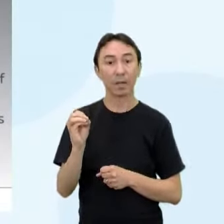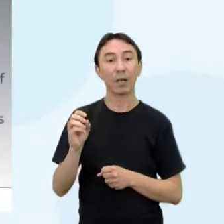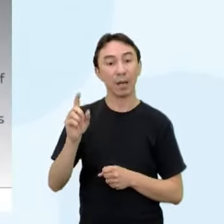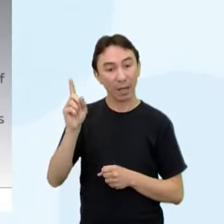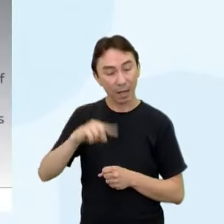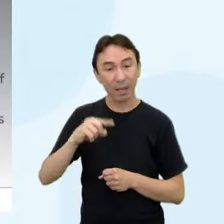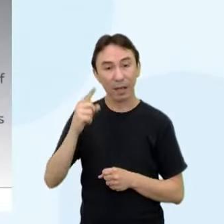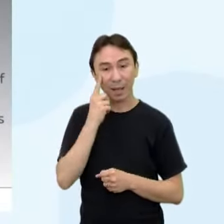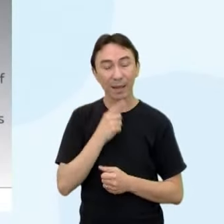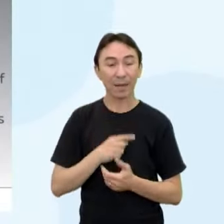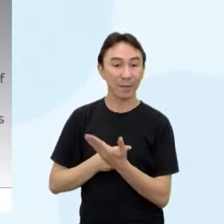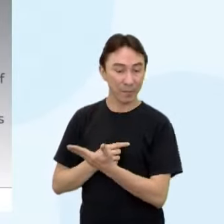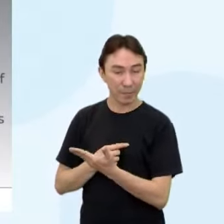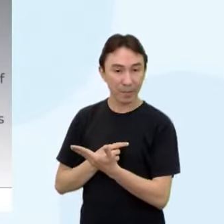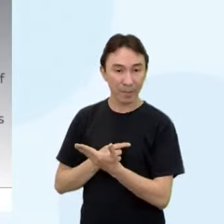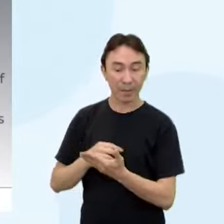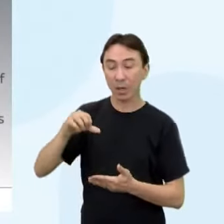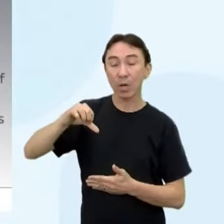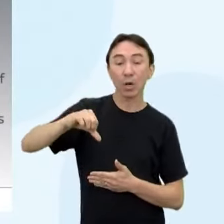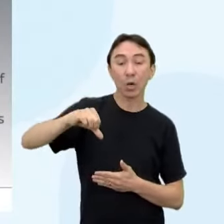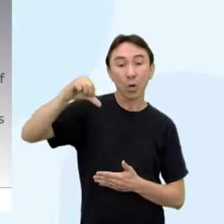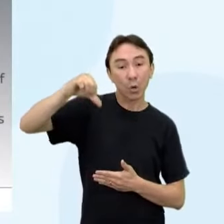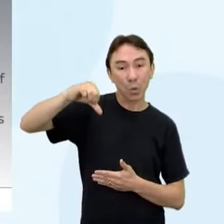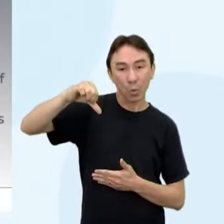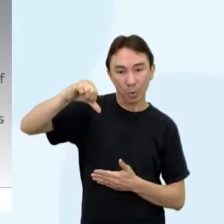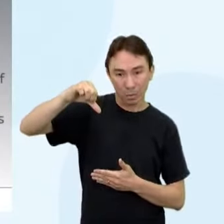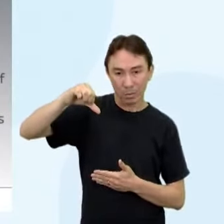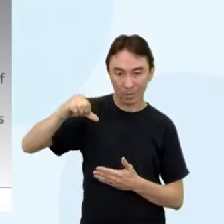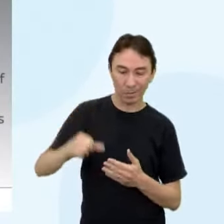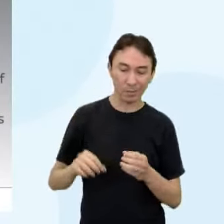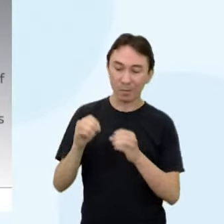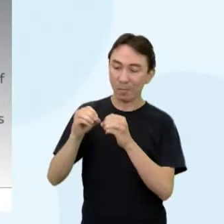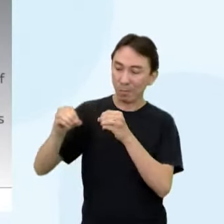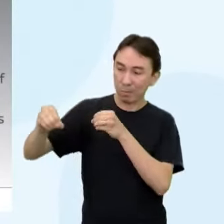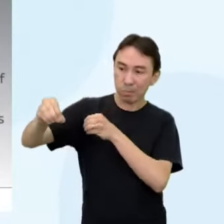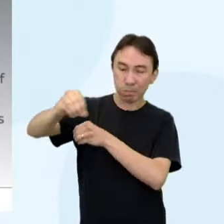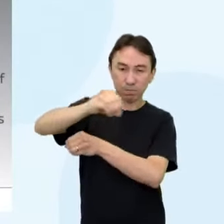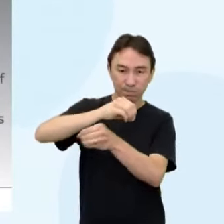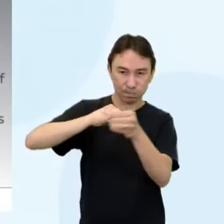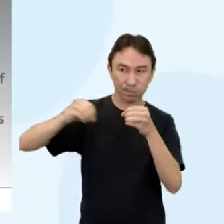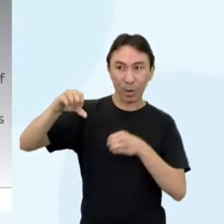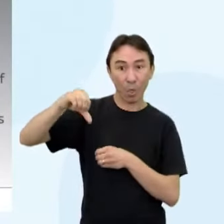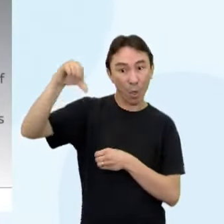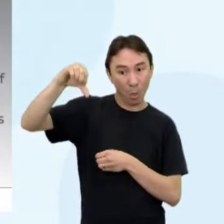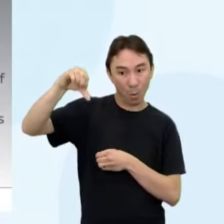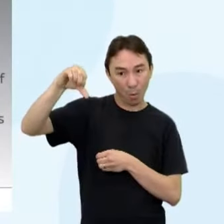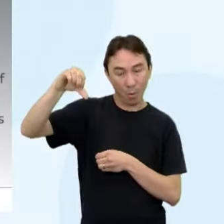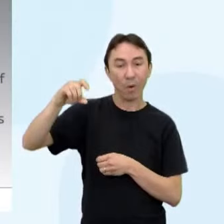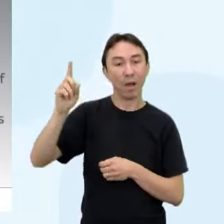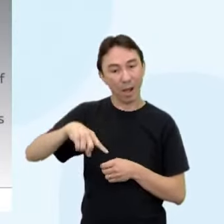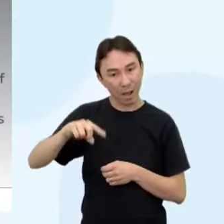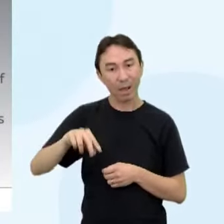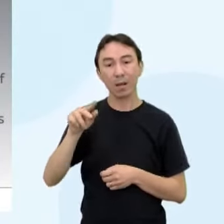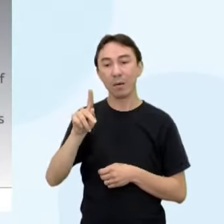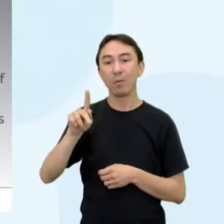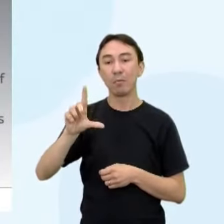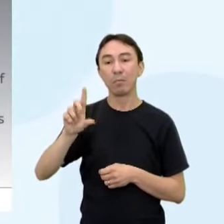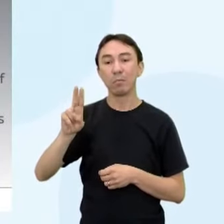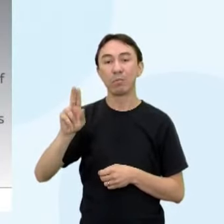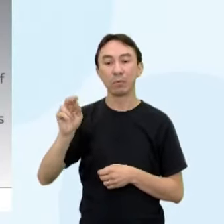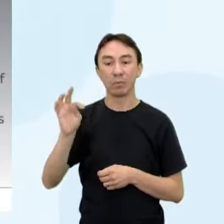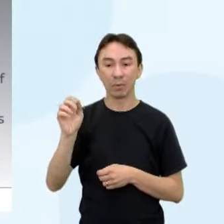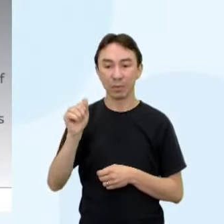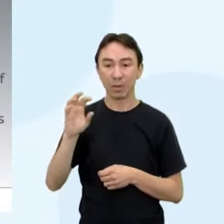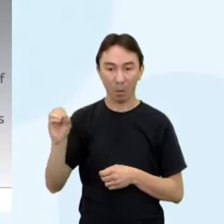nono planeta principal aí do Sol. Quando a gente fala de planeta, tem vários planetinhas, né? Então, major planet são